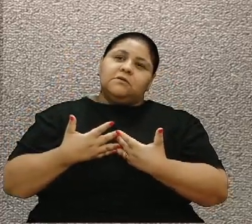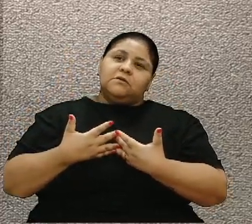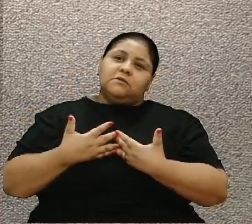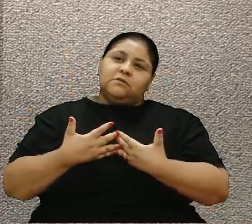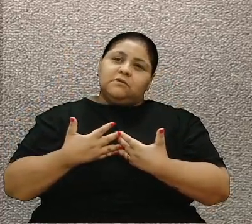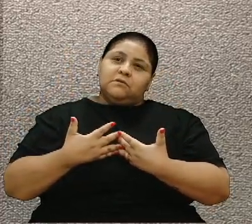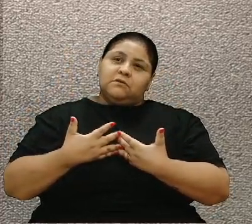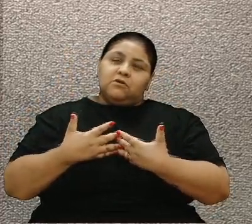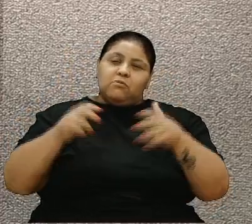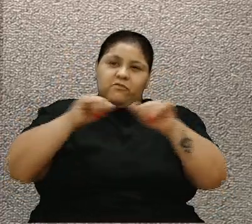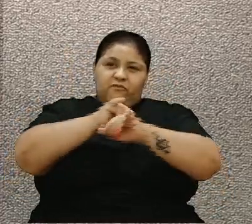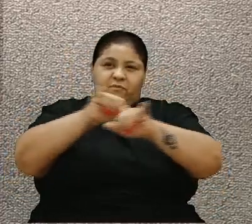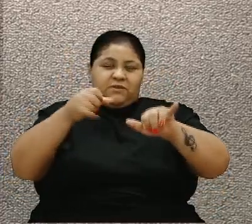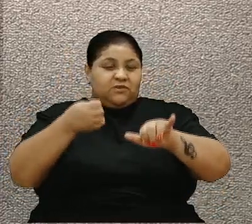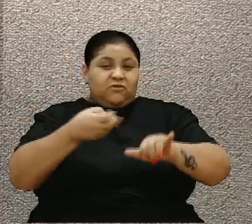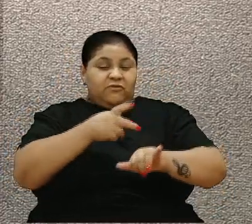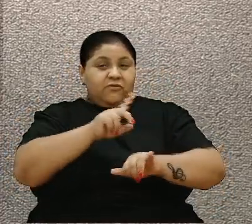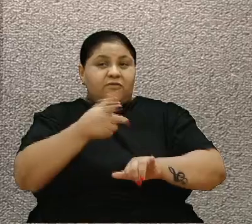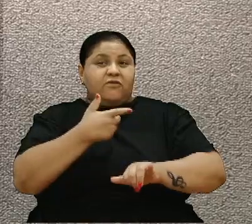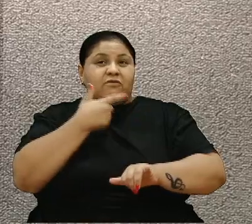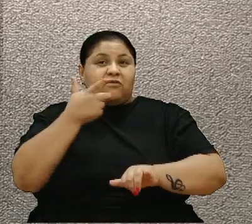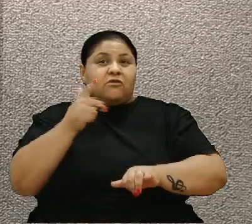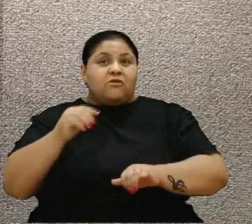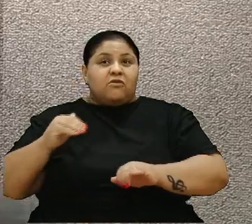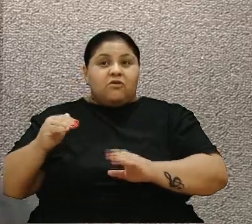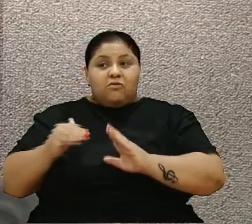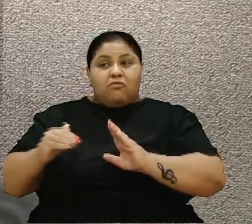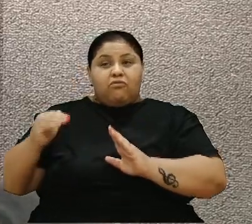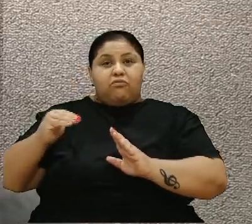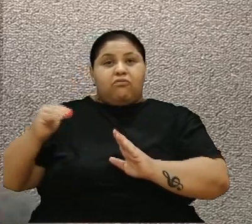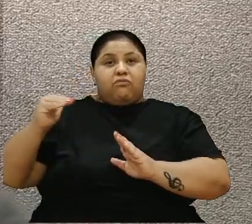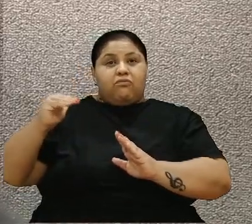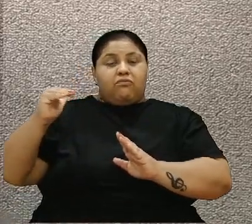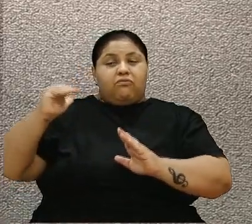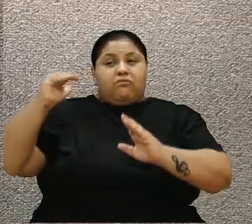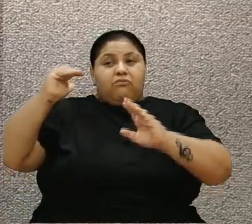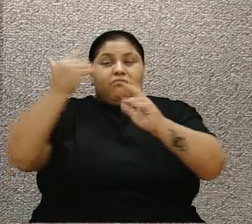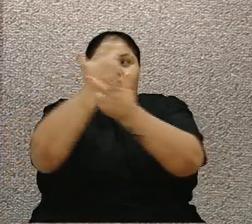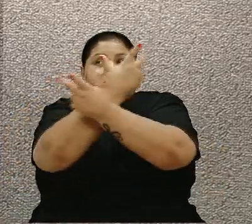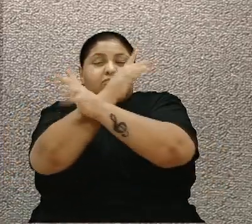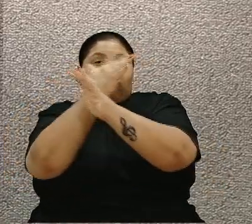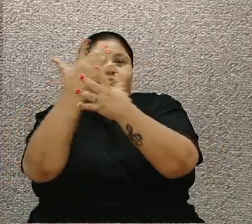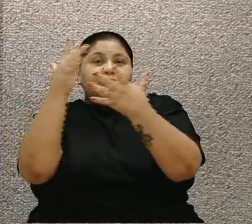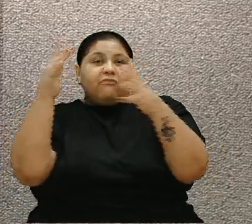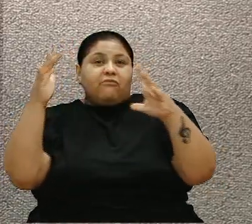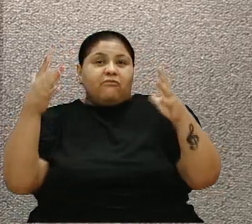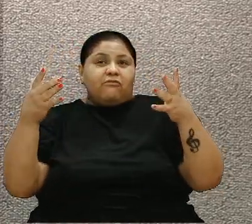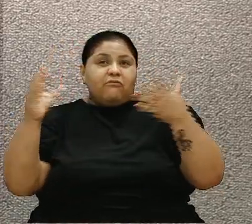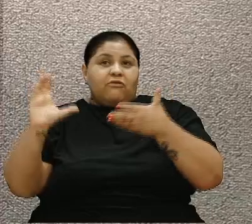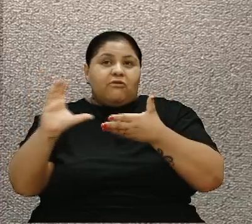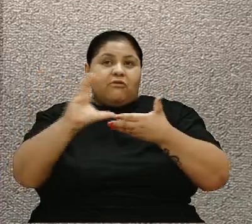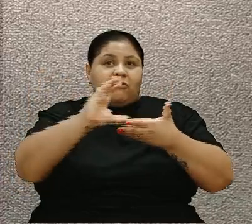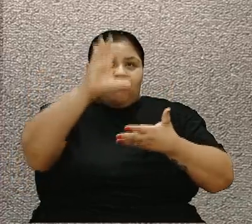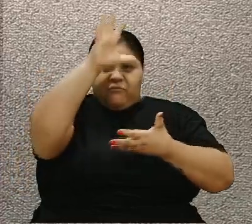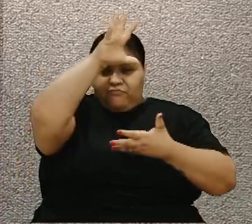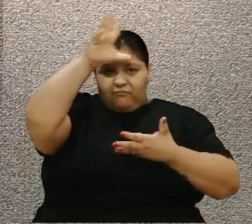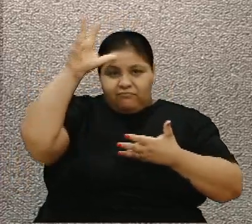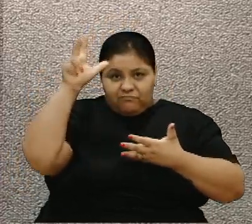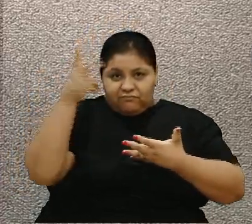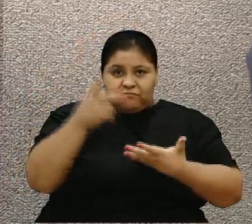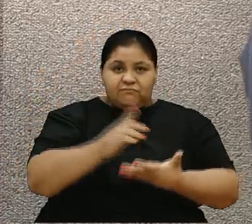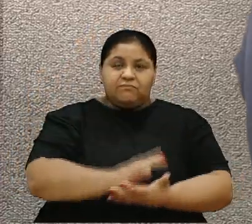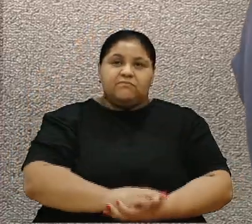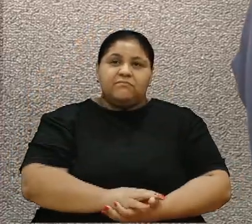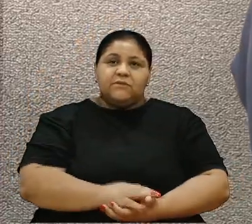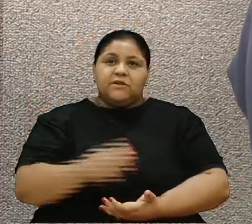item novo aqui que não foi abordado, que é o crescimento vegetativo da capacidade de investimento do município, que é de